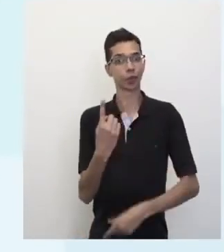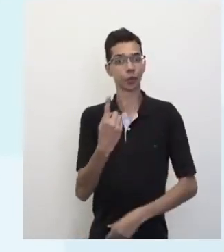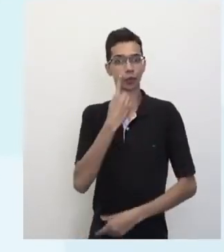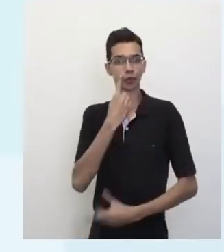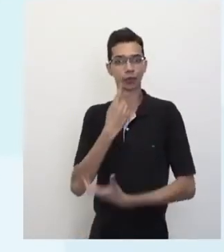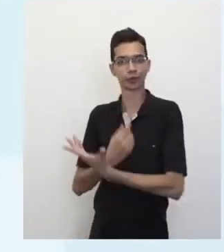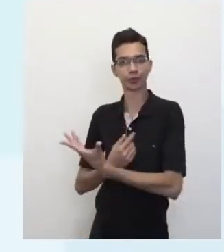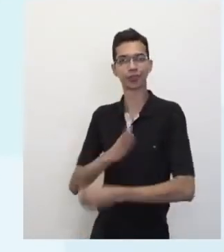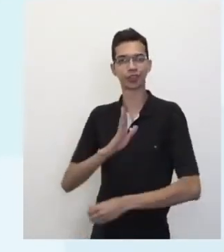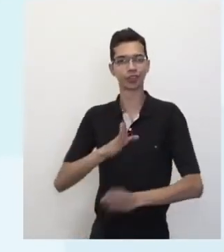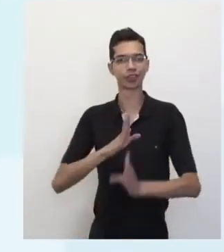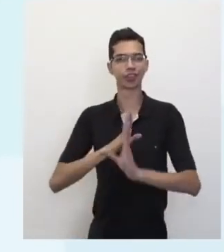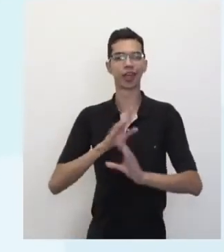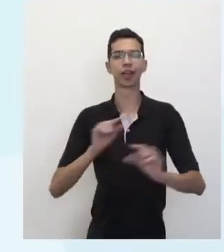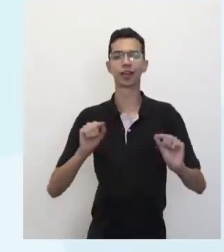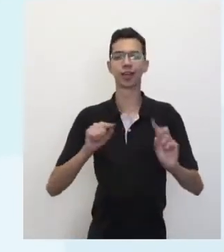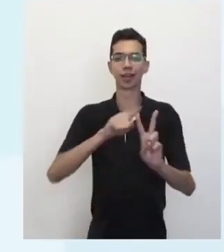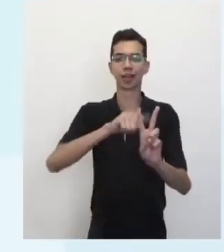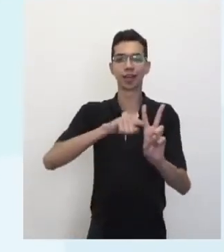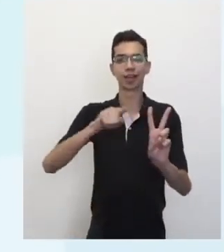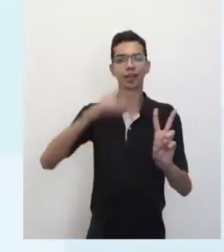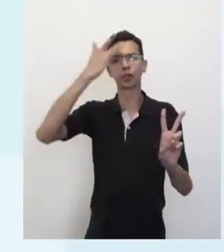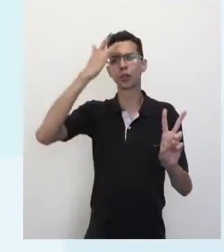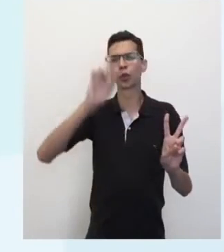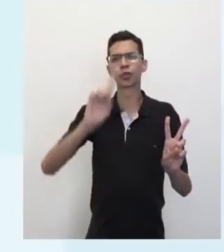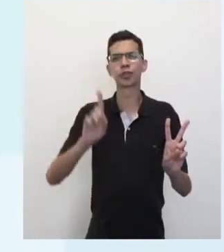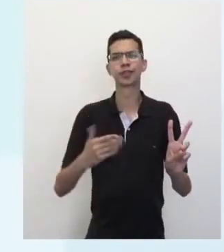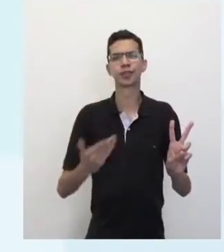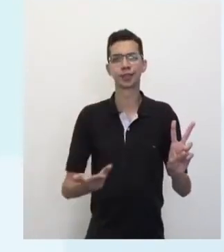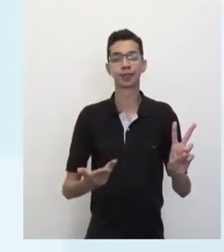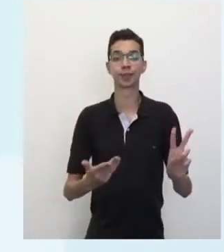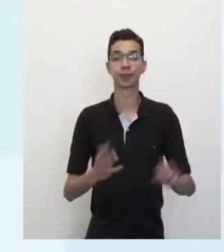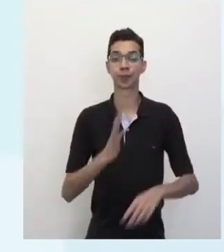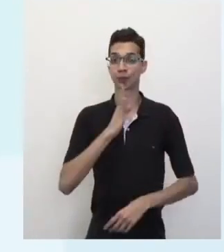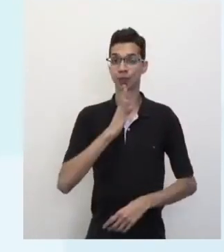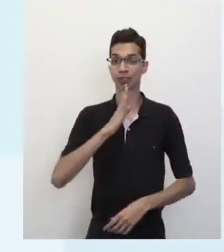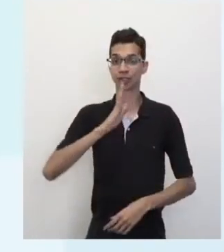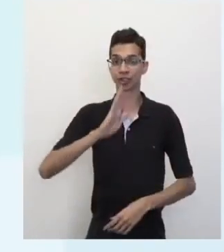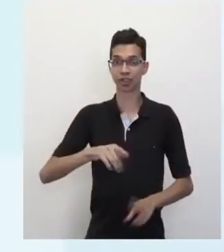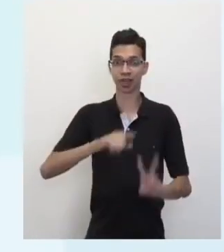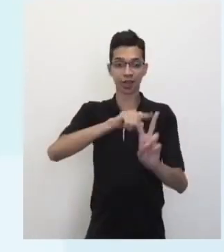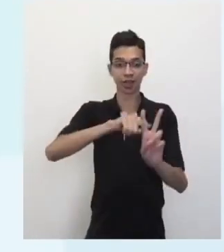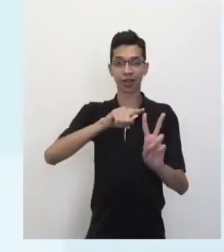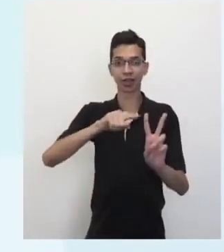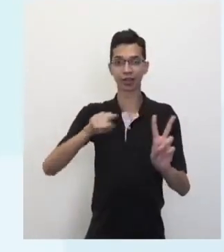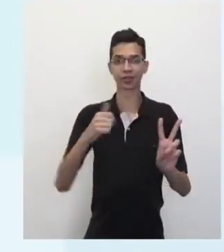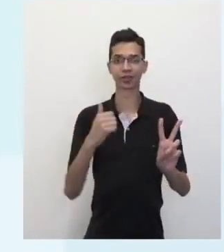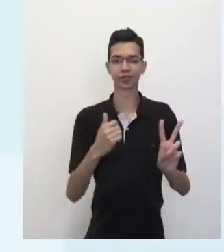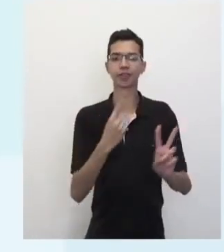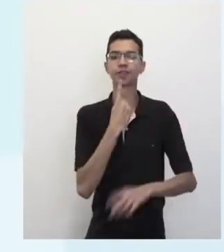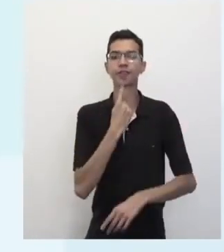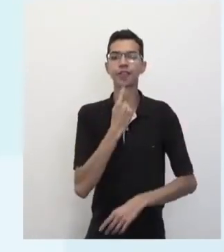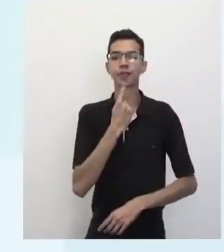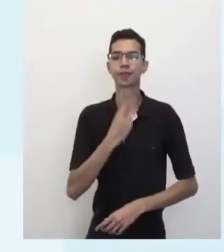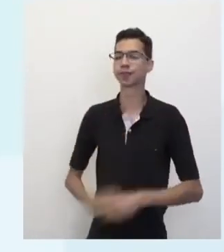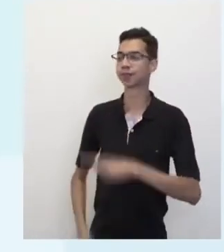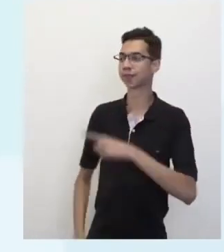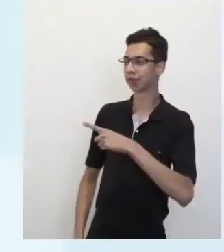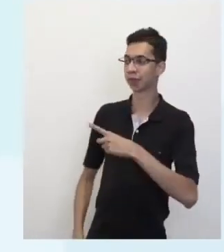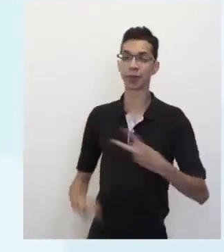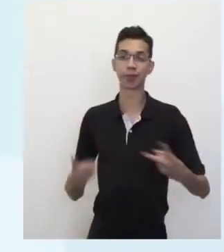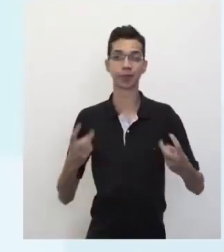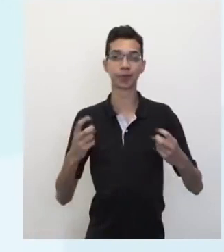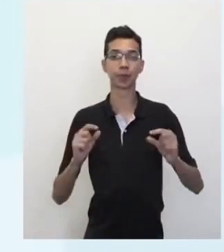descobri quem é essa raiz que eu não sabia. Então, vamos lá. Eu conheço essas raízes que eu marquei de vermelho. Veja que o 27, ó,